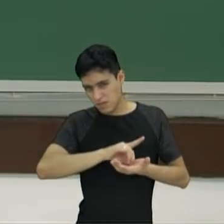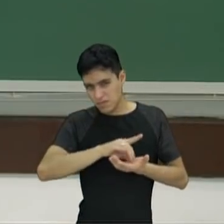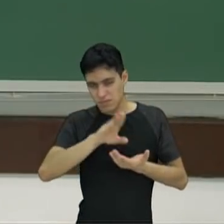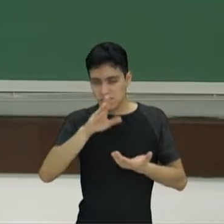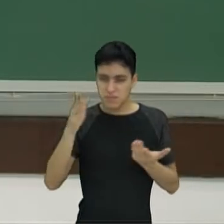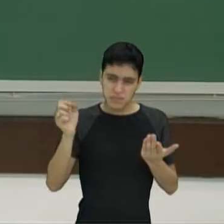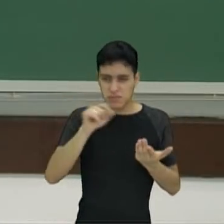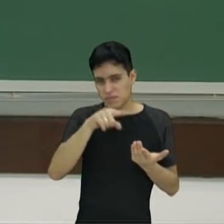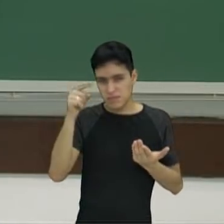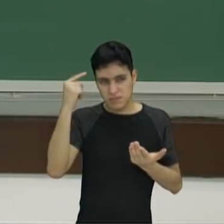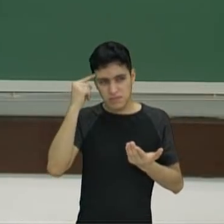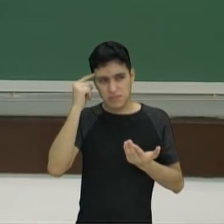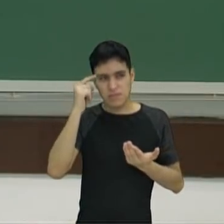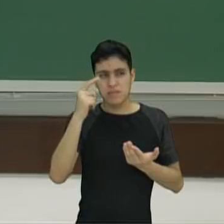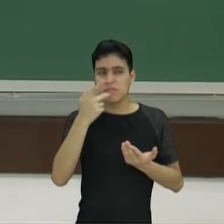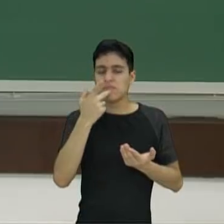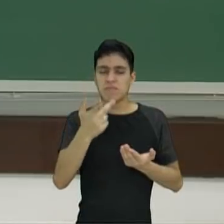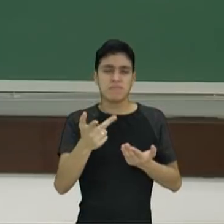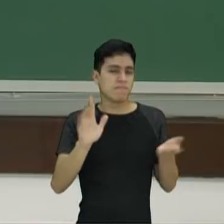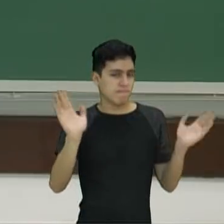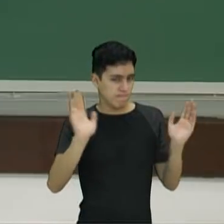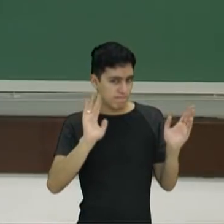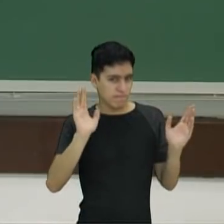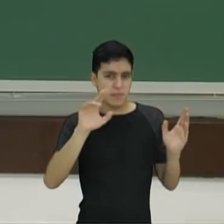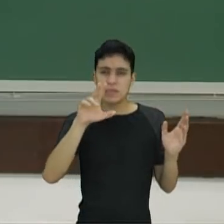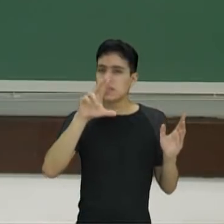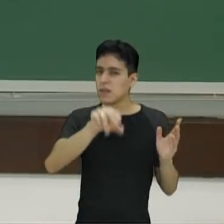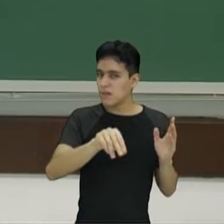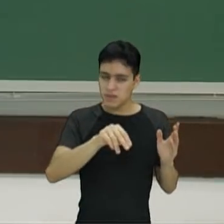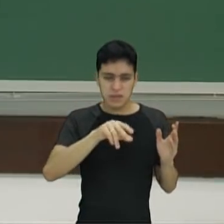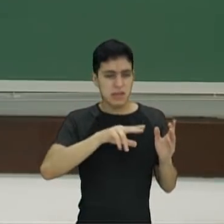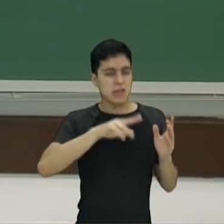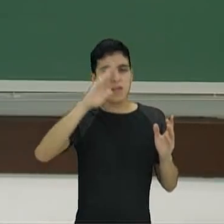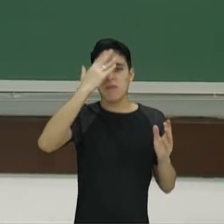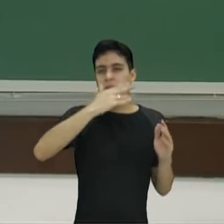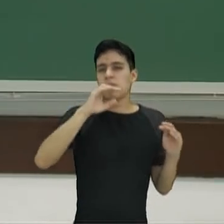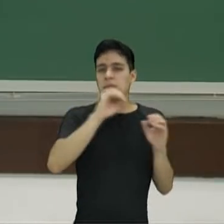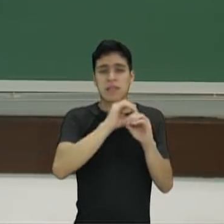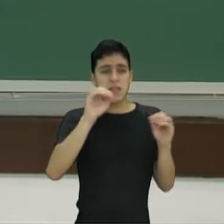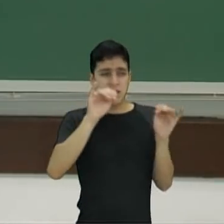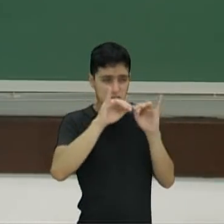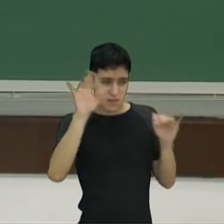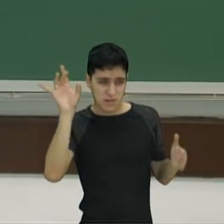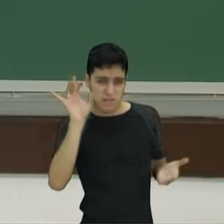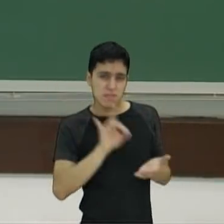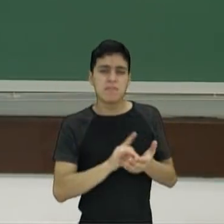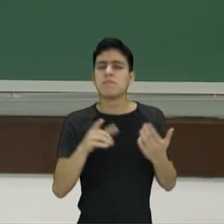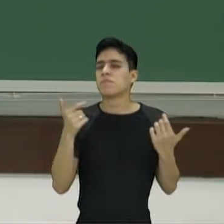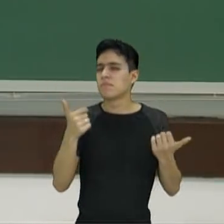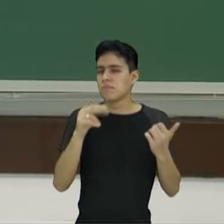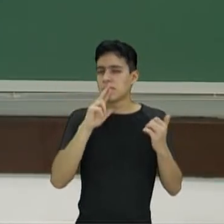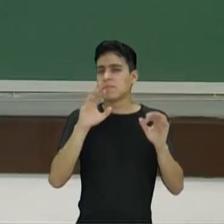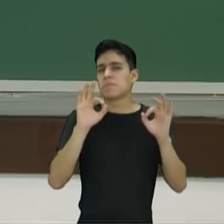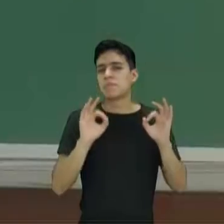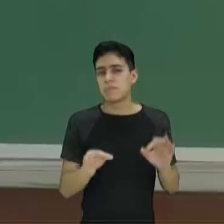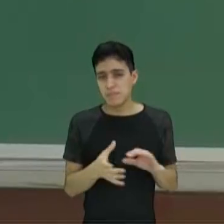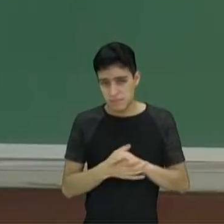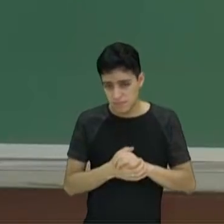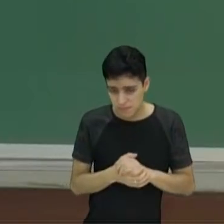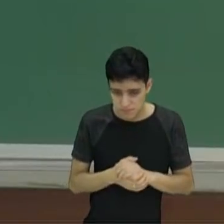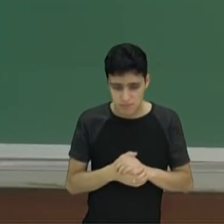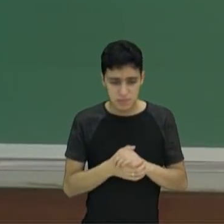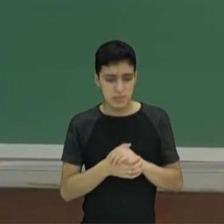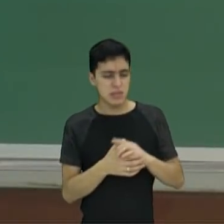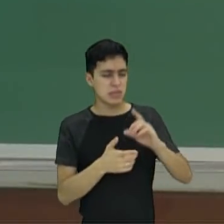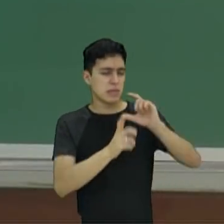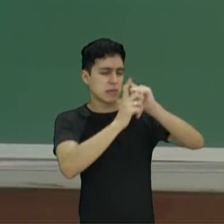Se você pensou e anotou aí, não prova que a notícia é verdadeira, é a resposta correta. O número